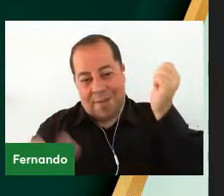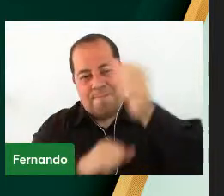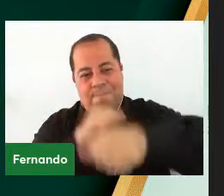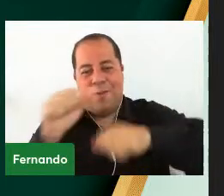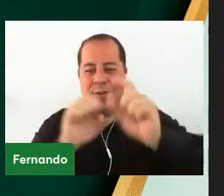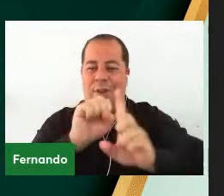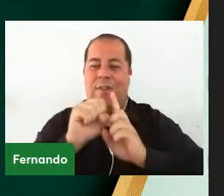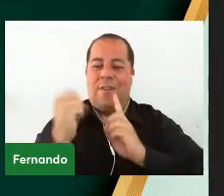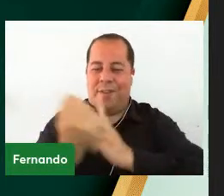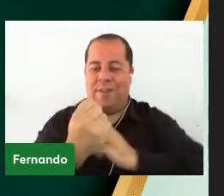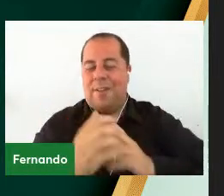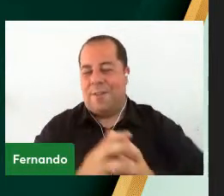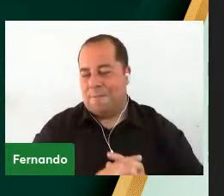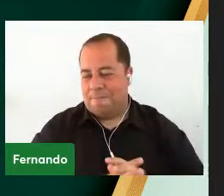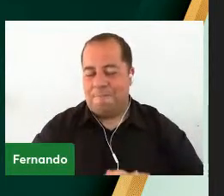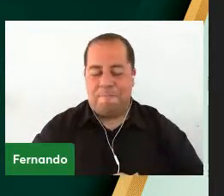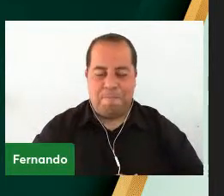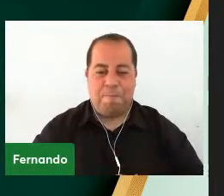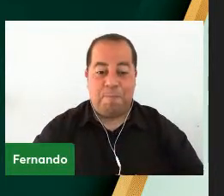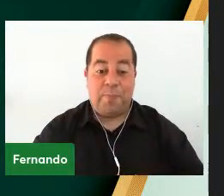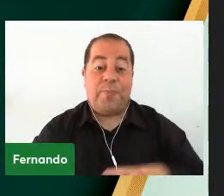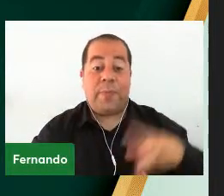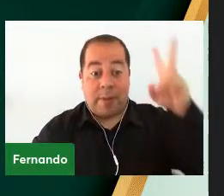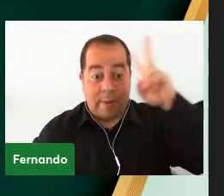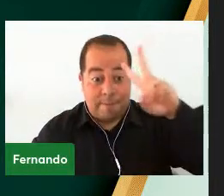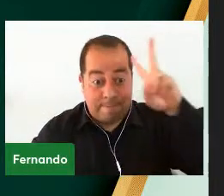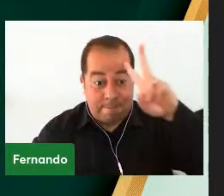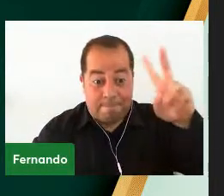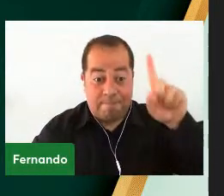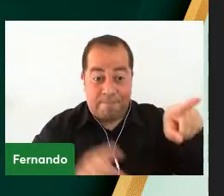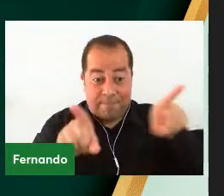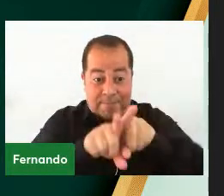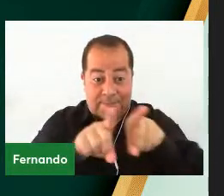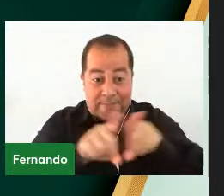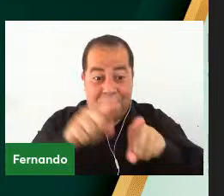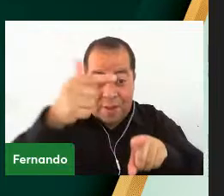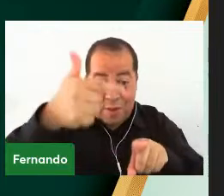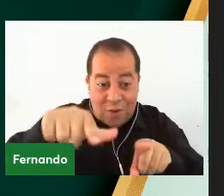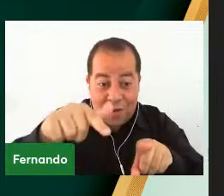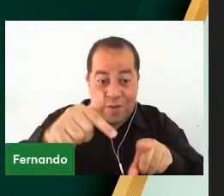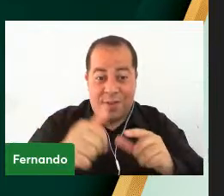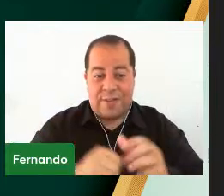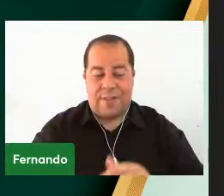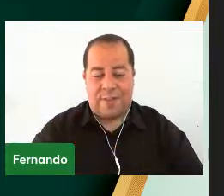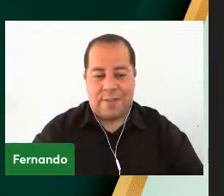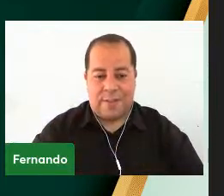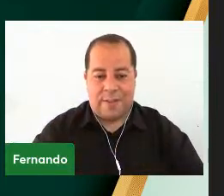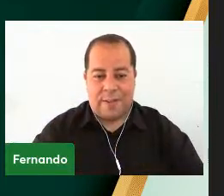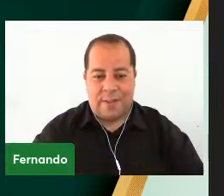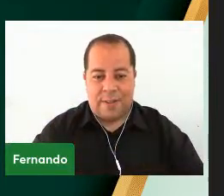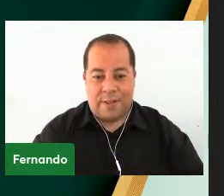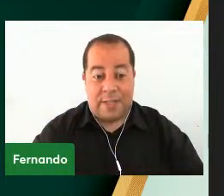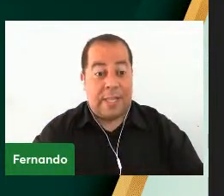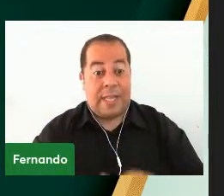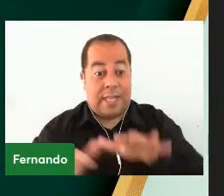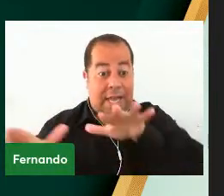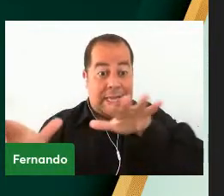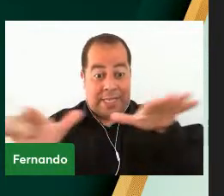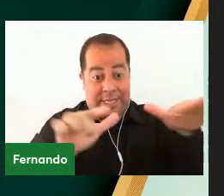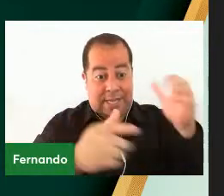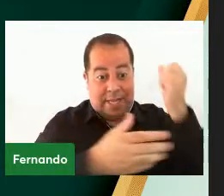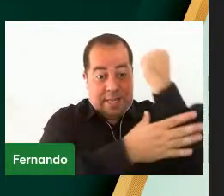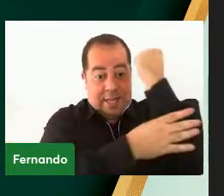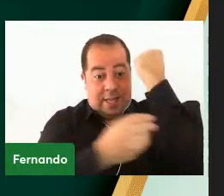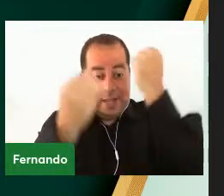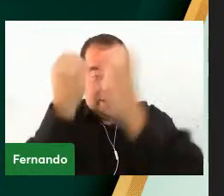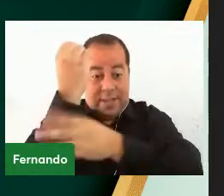sociedade. Relembrando aqui também, novamente, a questão da Semana Farroupilha, do 20 de